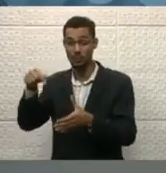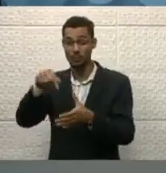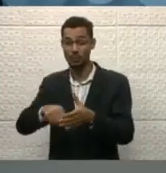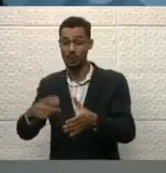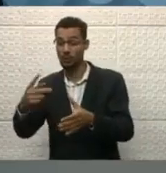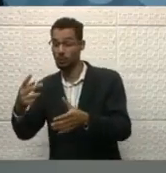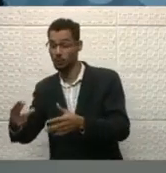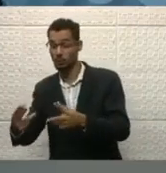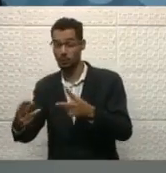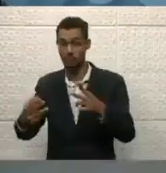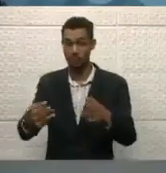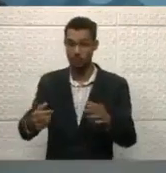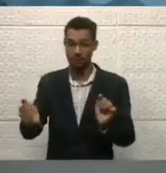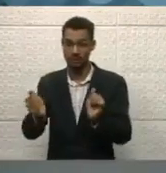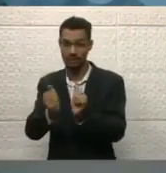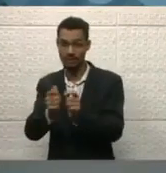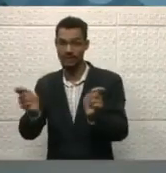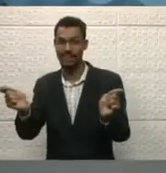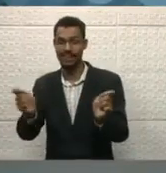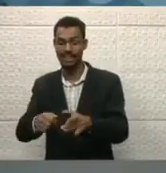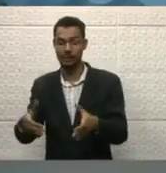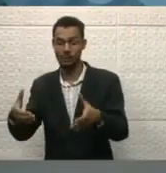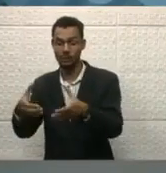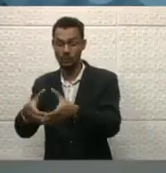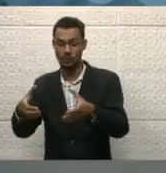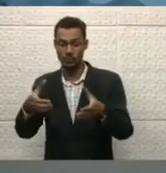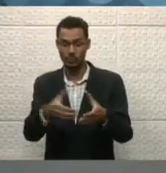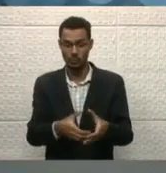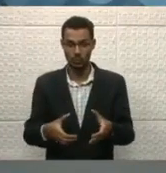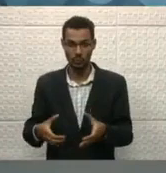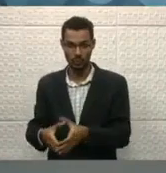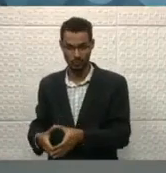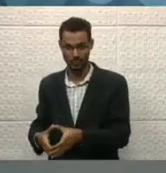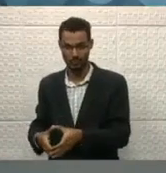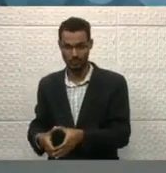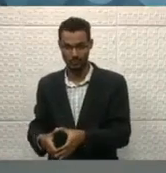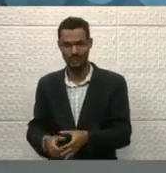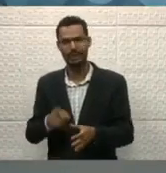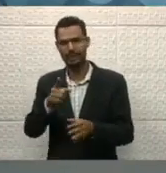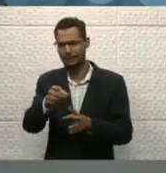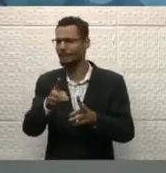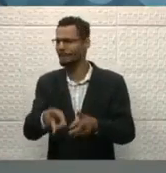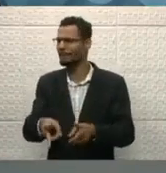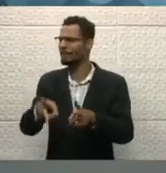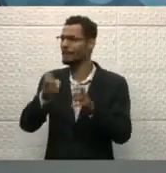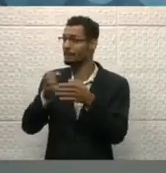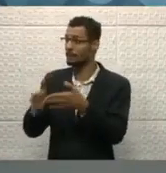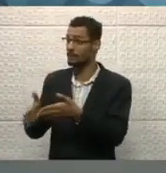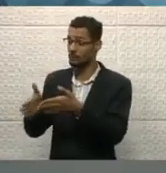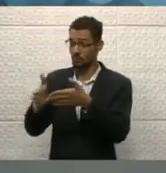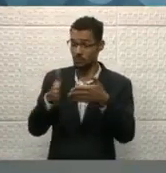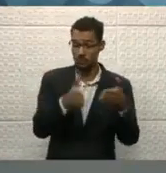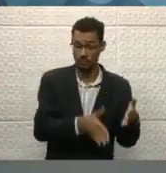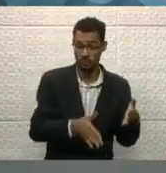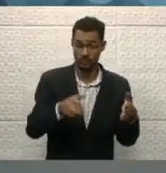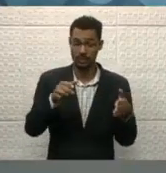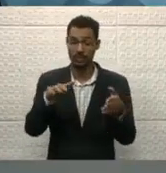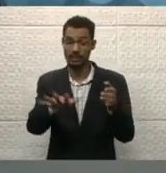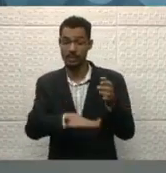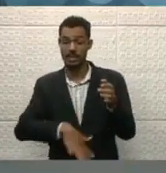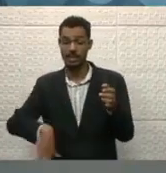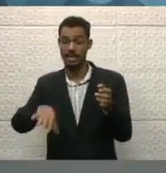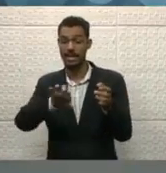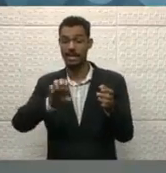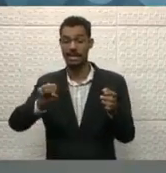duas operações, satisfazendo a um conjunto de propriedades. E nós observamos que, a partir desse espaço,